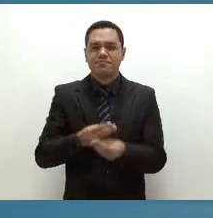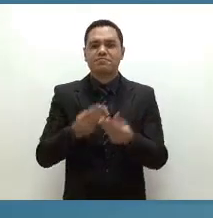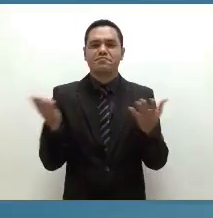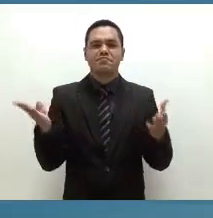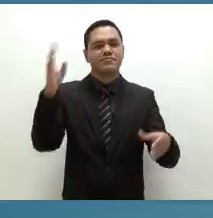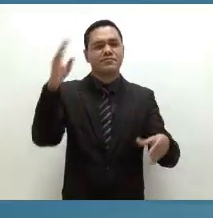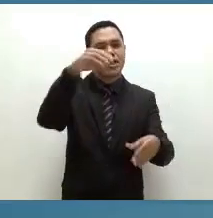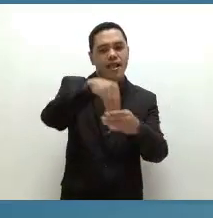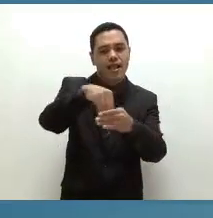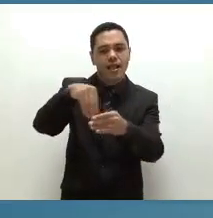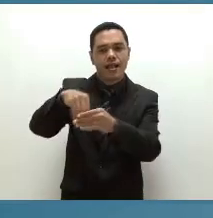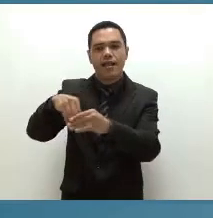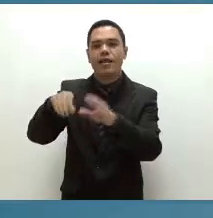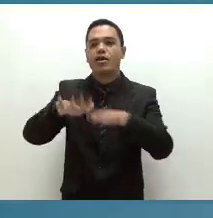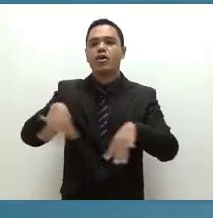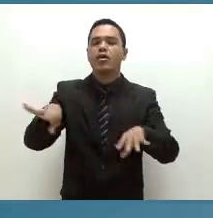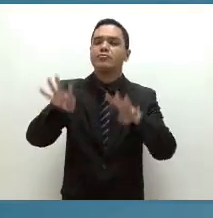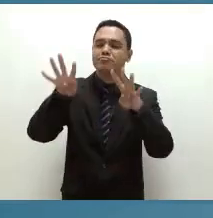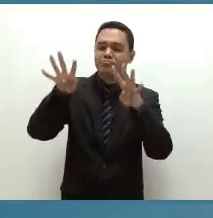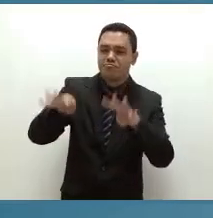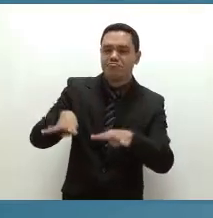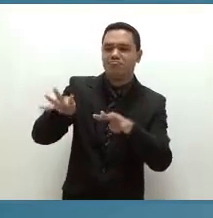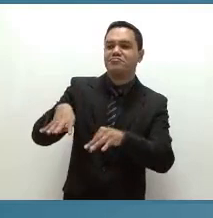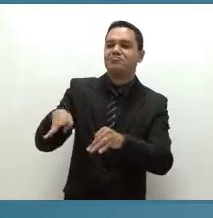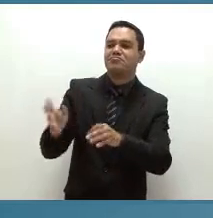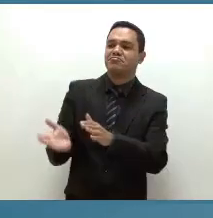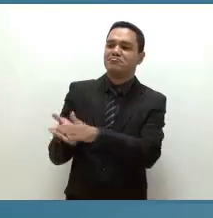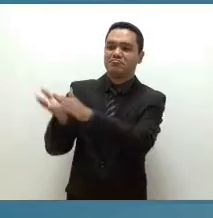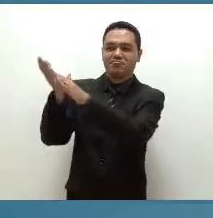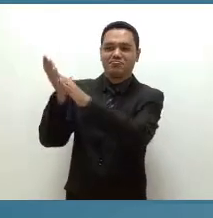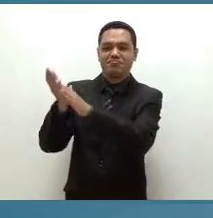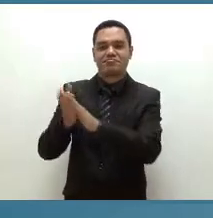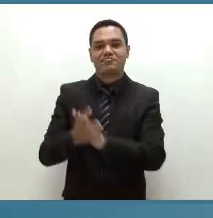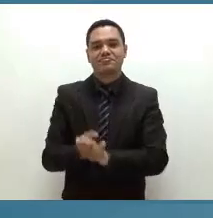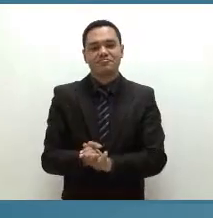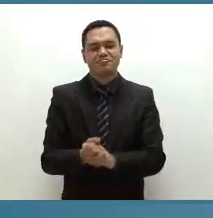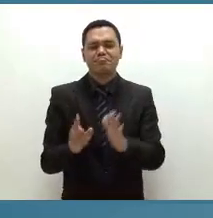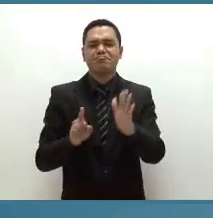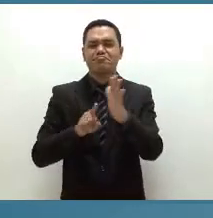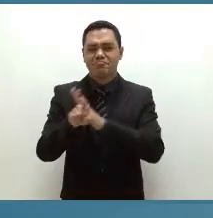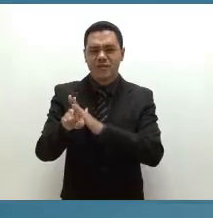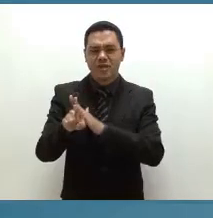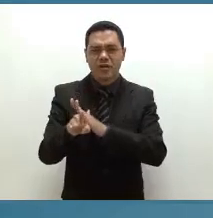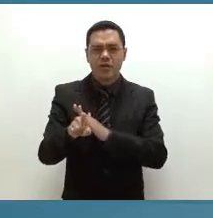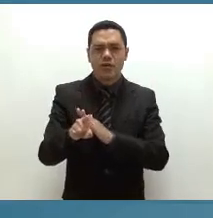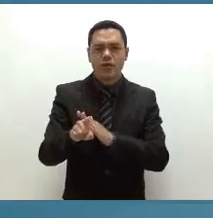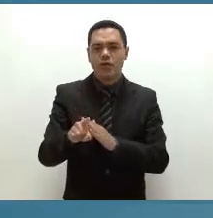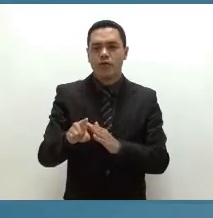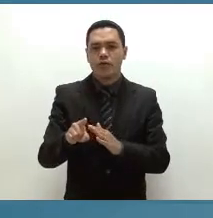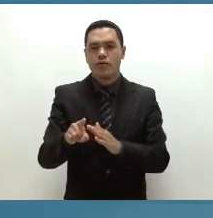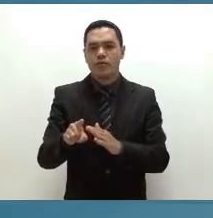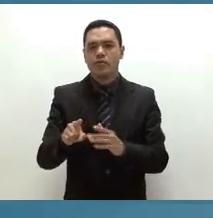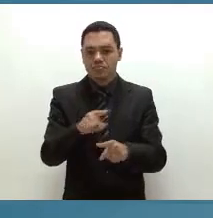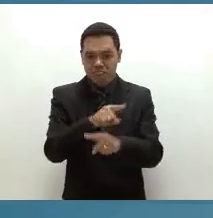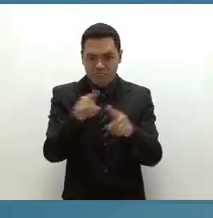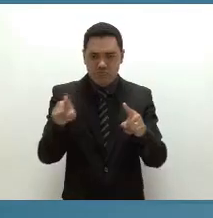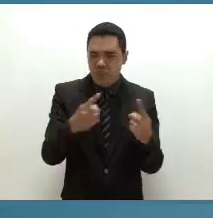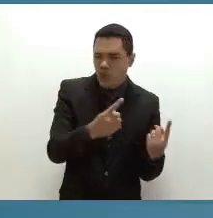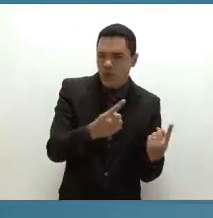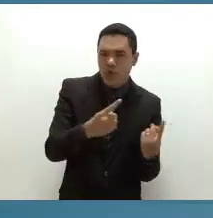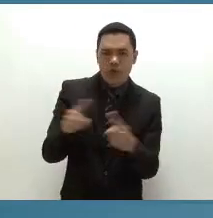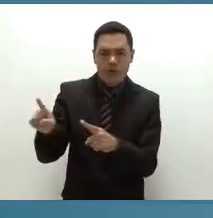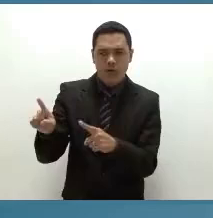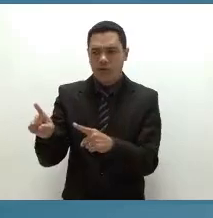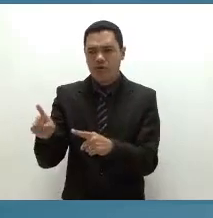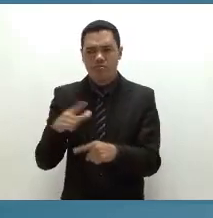por aclamação. E pergunto se há alguma objeção de todos os integrantes